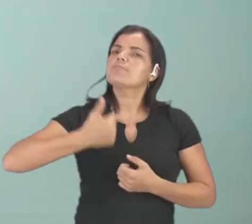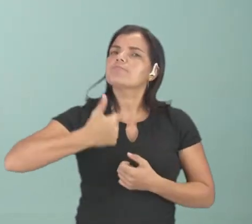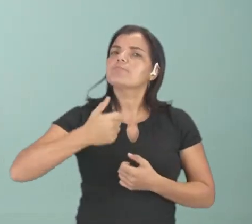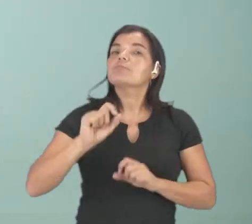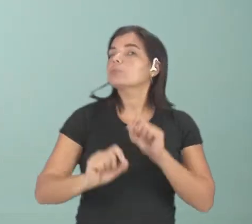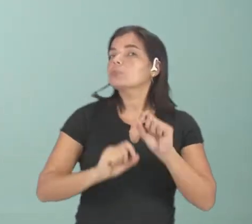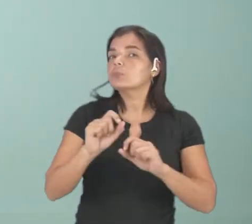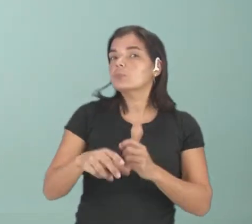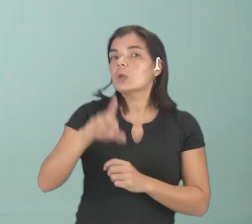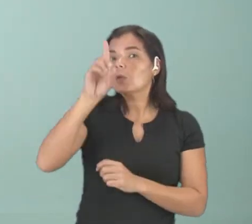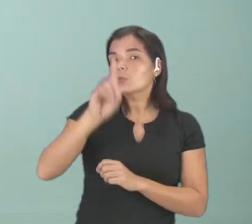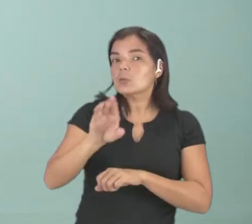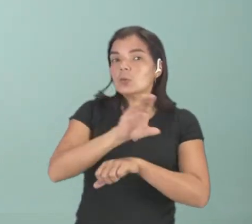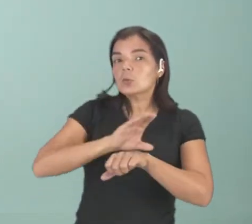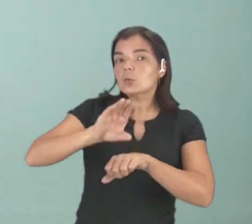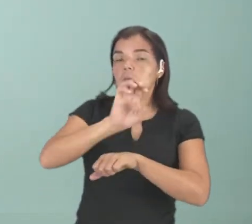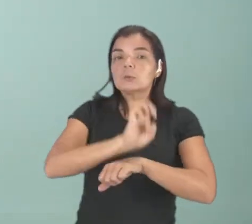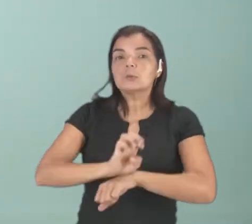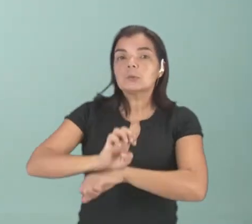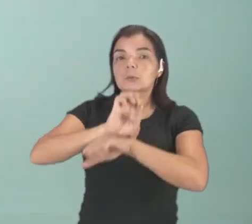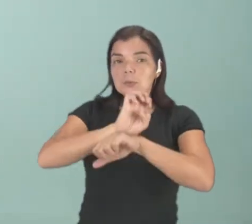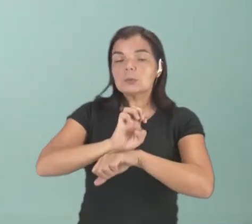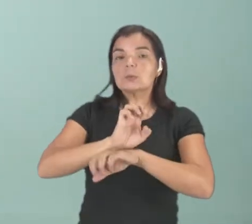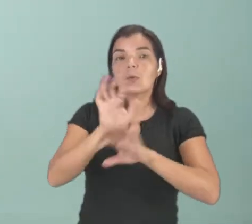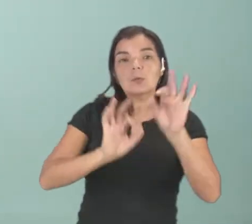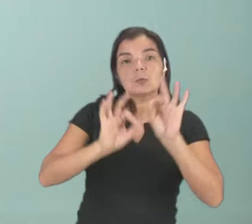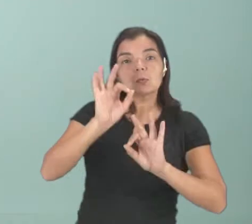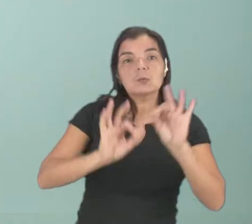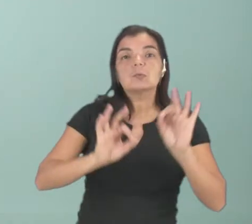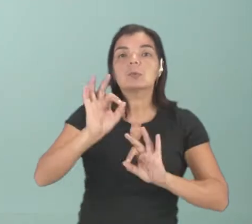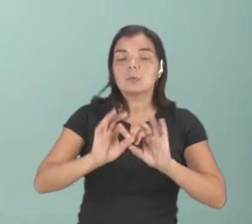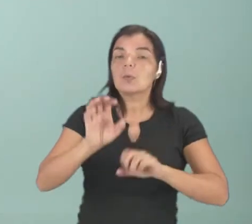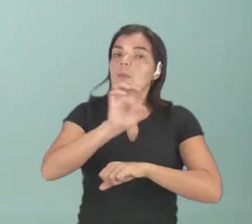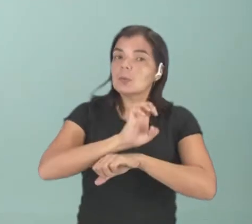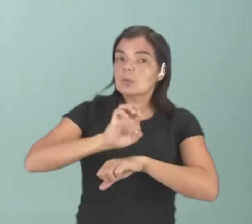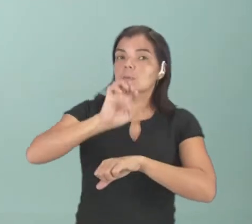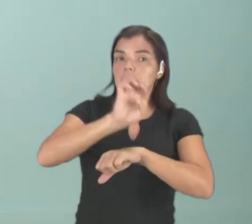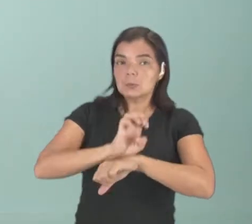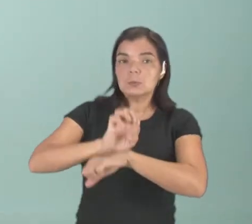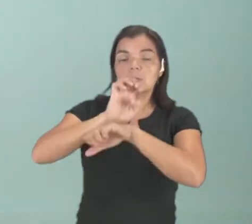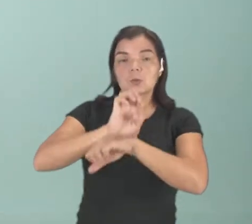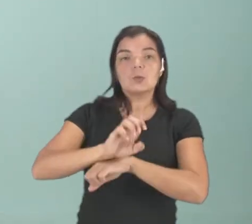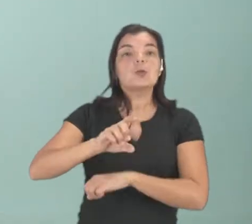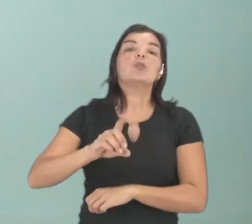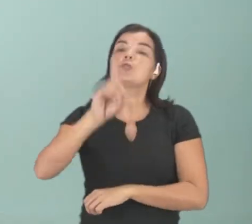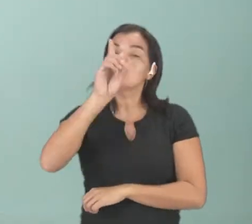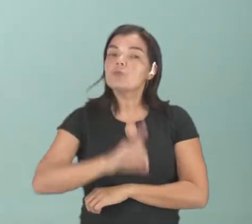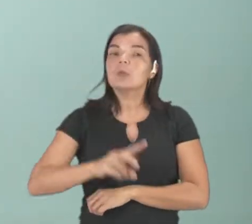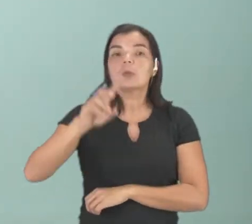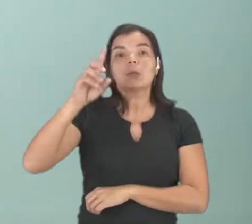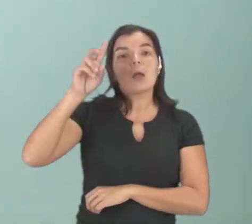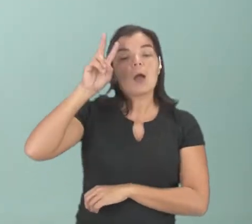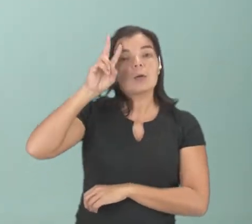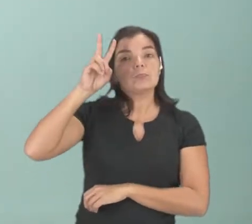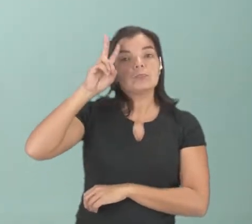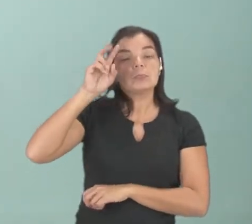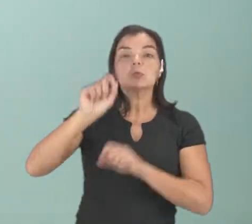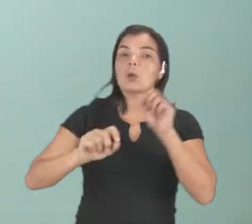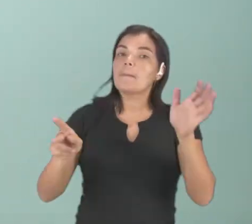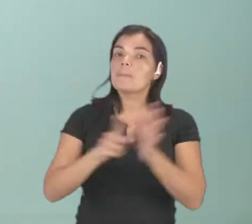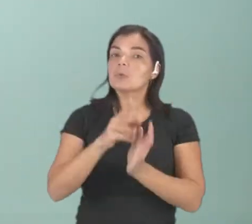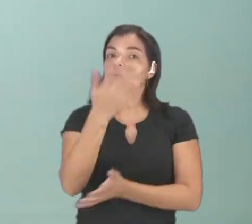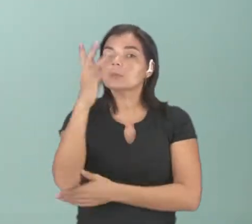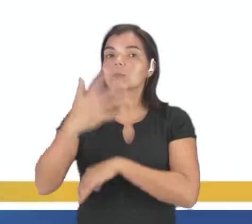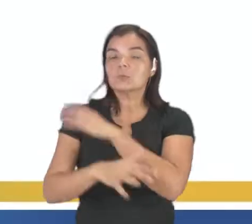é o direito à constituição do Estado, o direito que foi formalizado pelo Estado. E o direito natural é esse direito que emana da natureza.